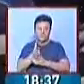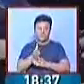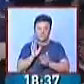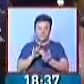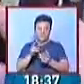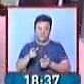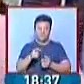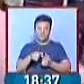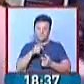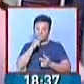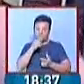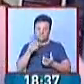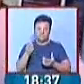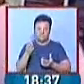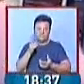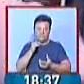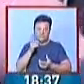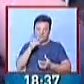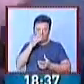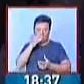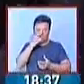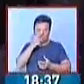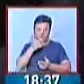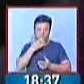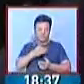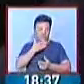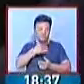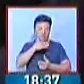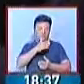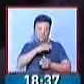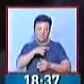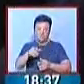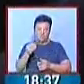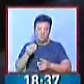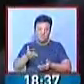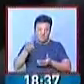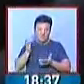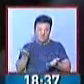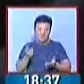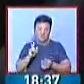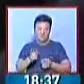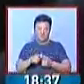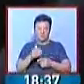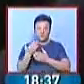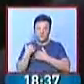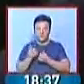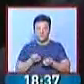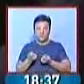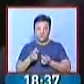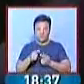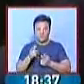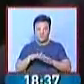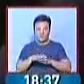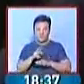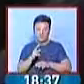internet e utilizam com muito mais frequência do que as pessoas de mais idade, não é? E os responsáveis pela gestão da rede Wi-Fi é uma empresa criada